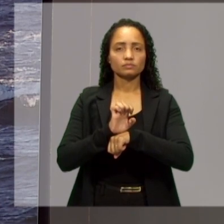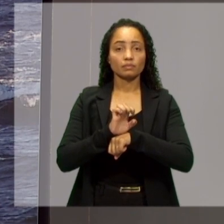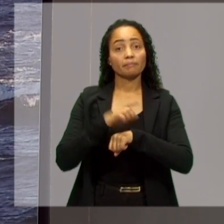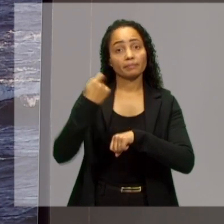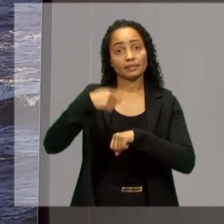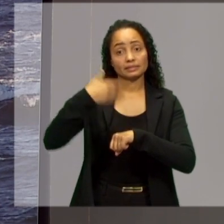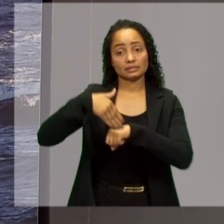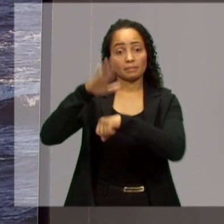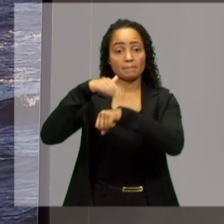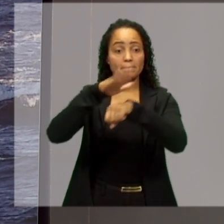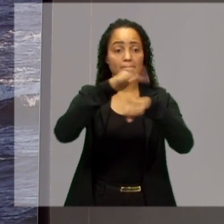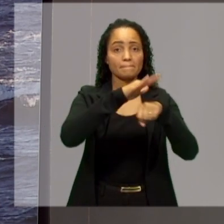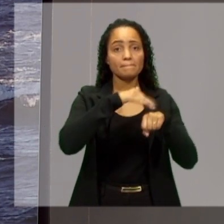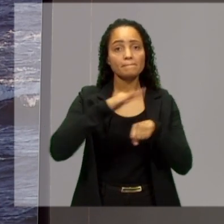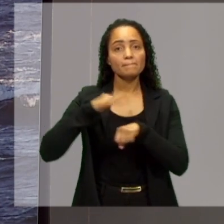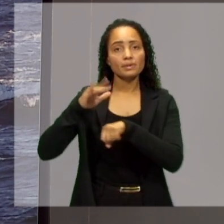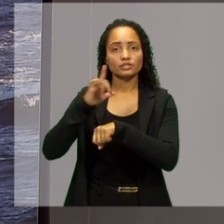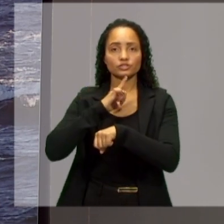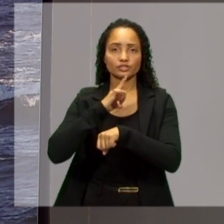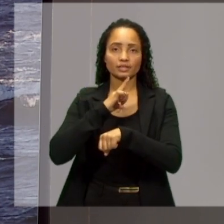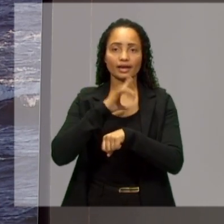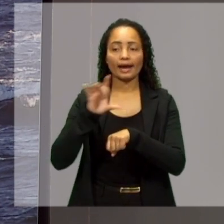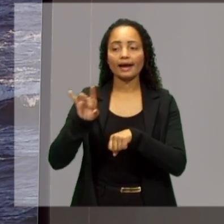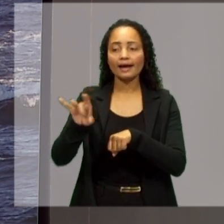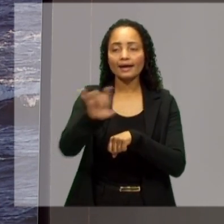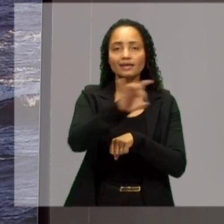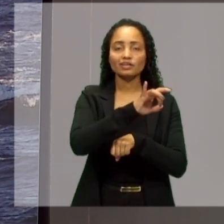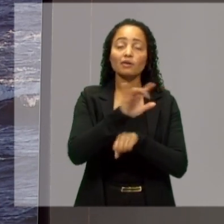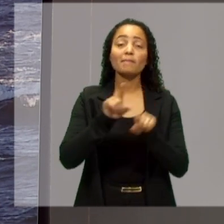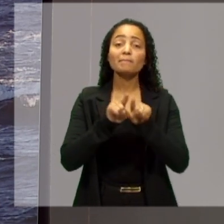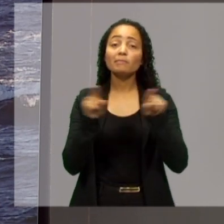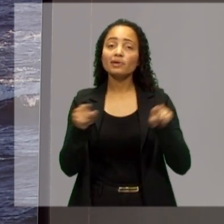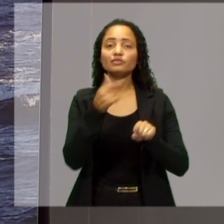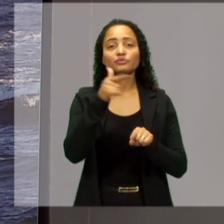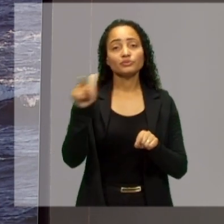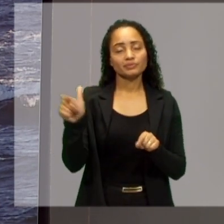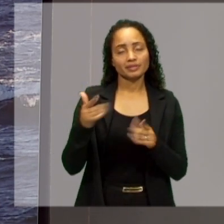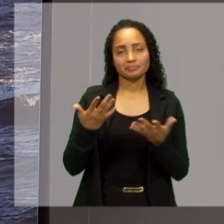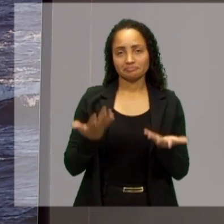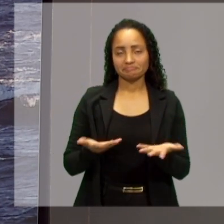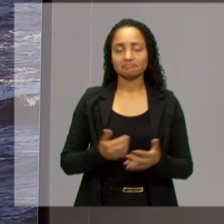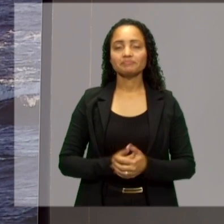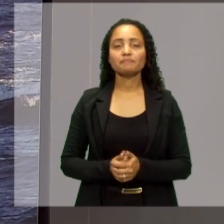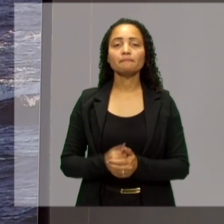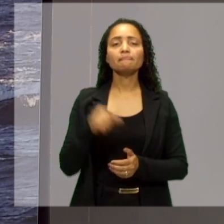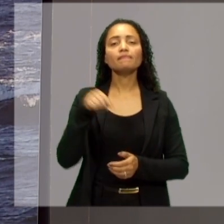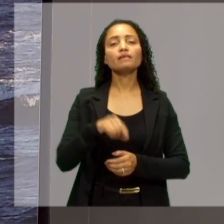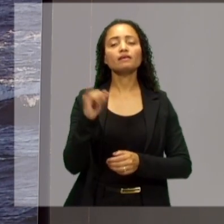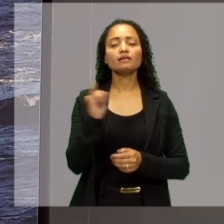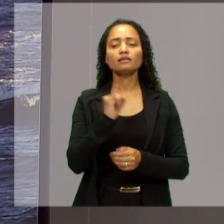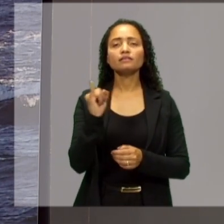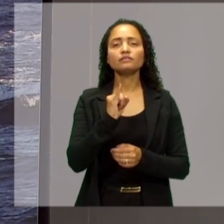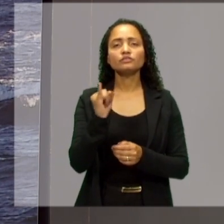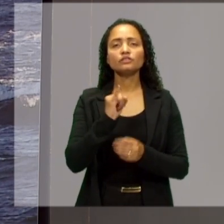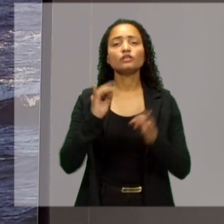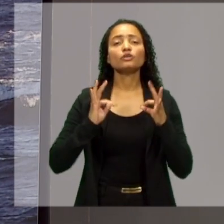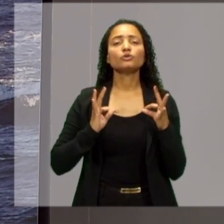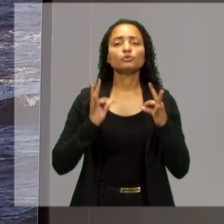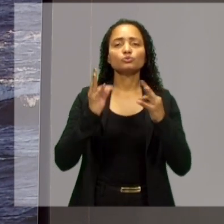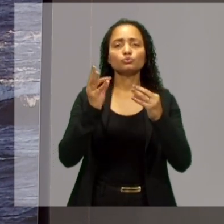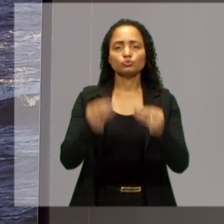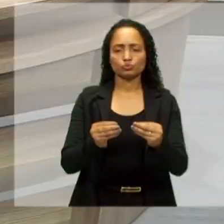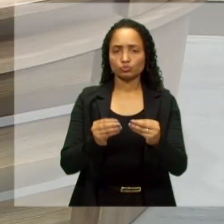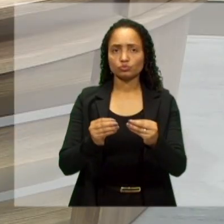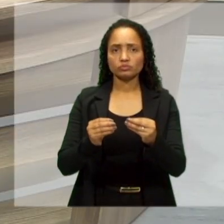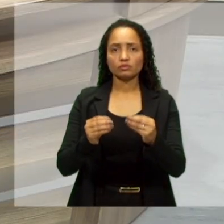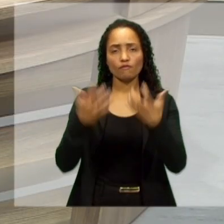muito mais, cada comarca deveria ter uma, mas ainda não tem. Aqui em Itajaí, todos os núcleos funcionam, como é que